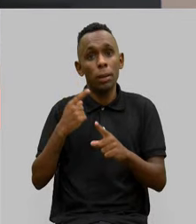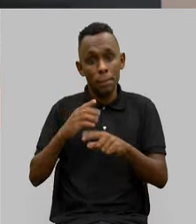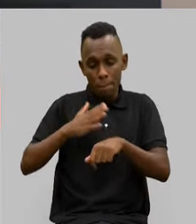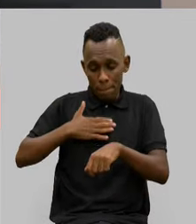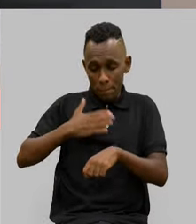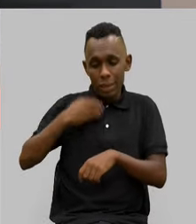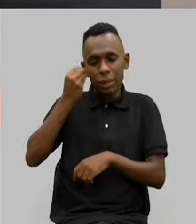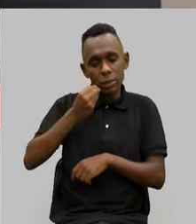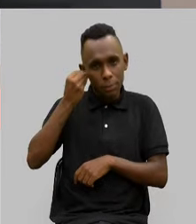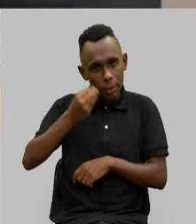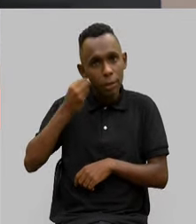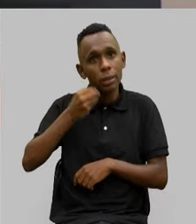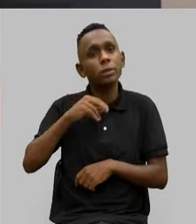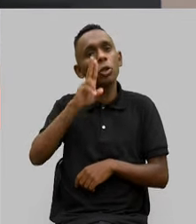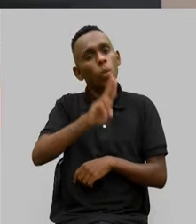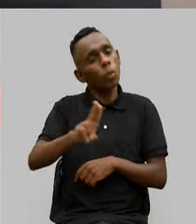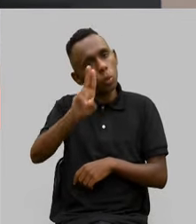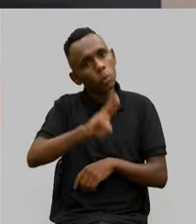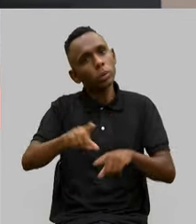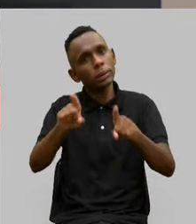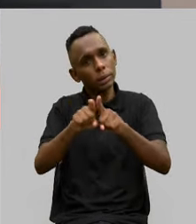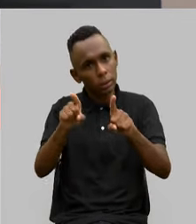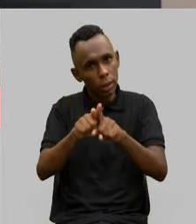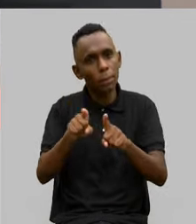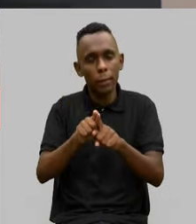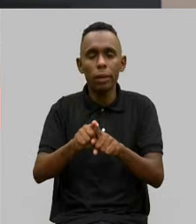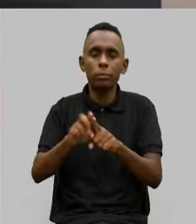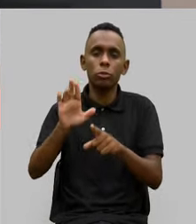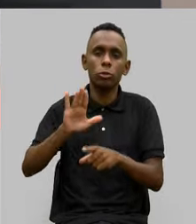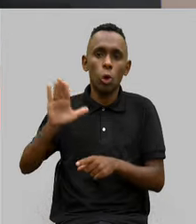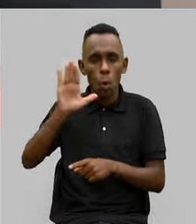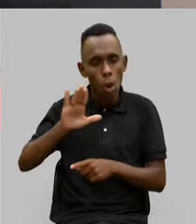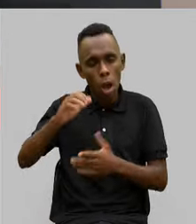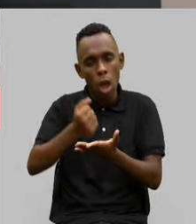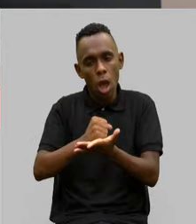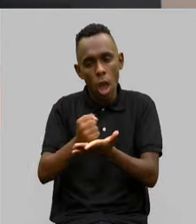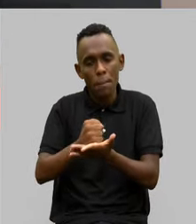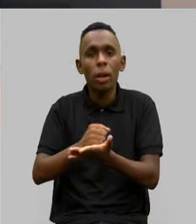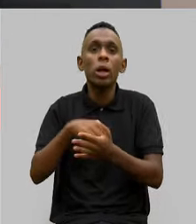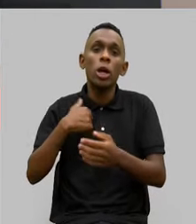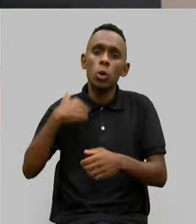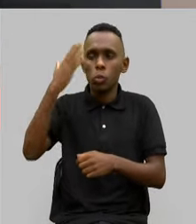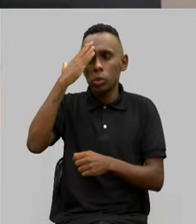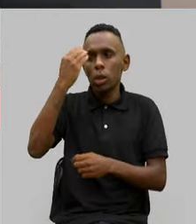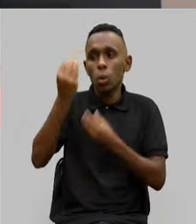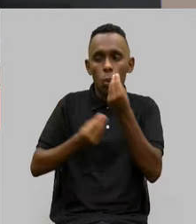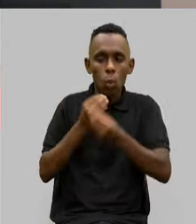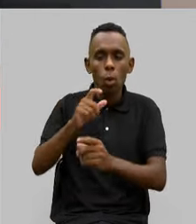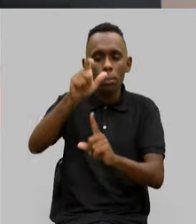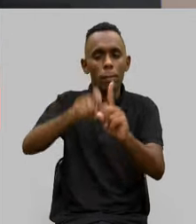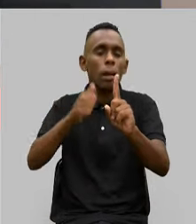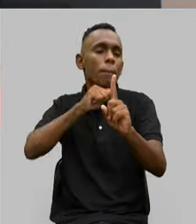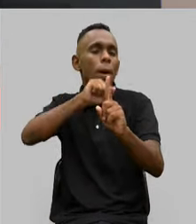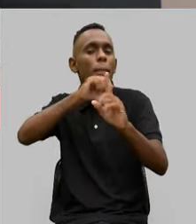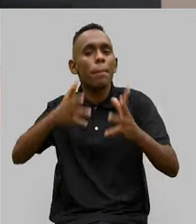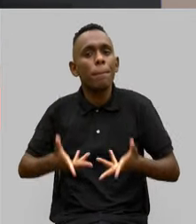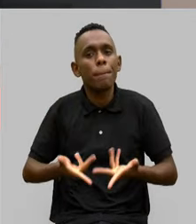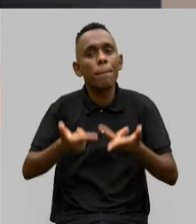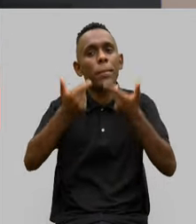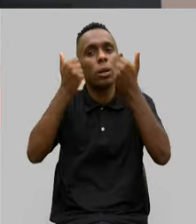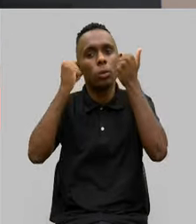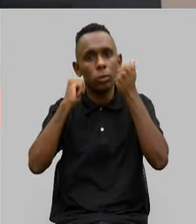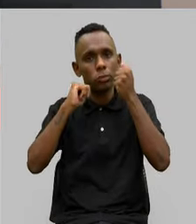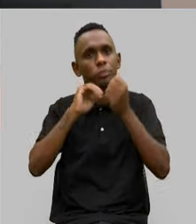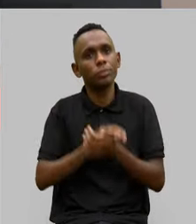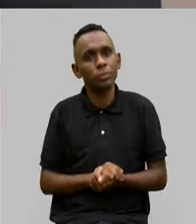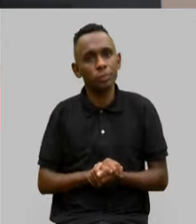também utiliza n o extrato de cannabis e eu sei o quanto ela melhorou é muito com o extrato